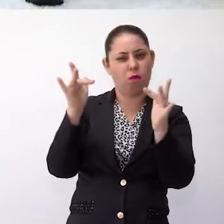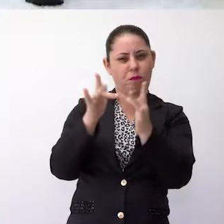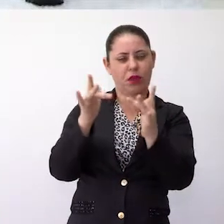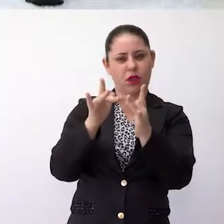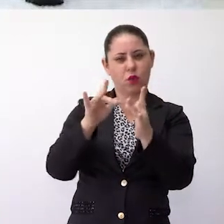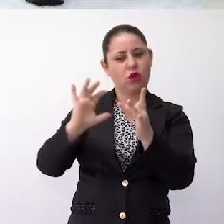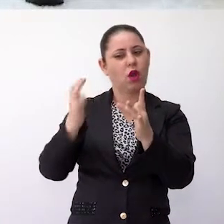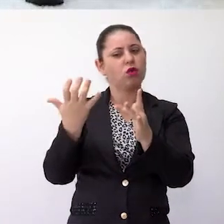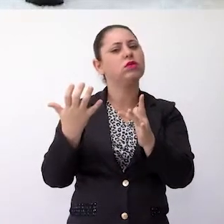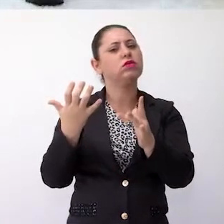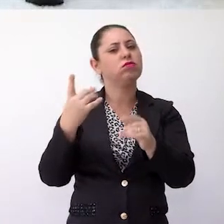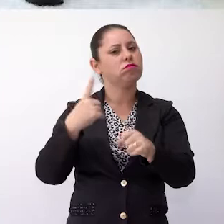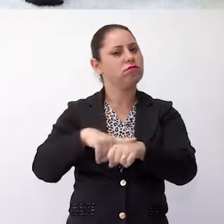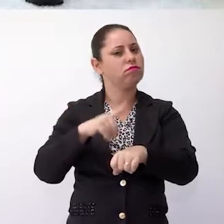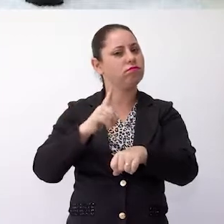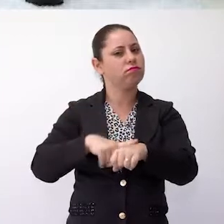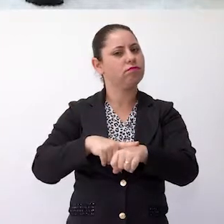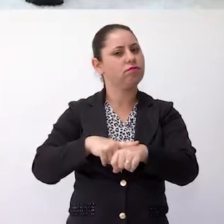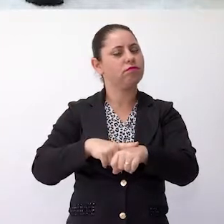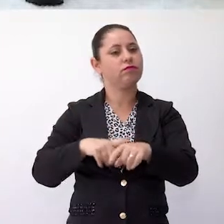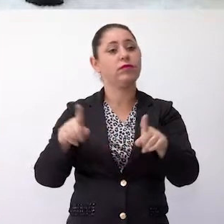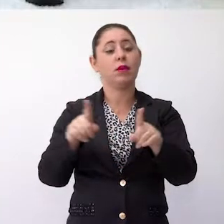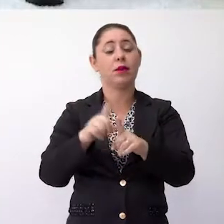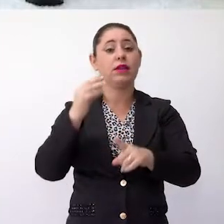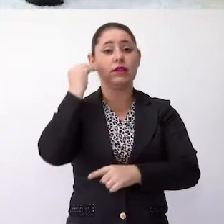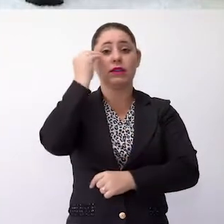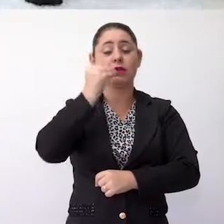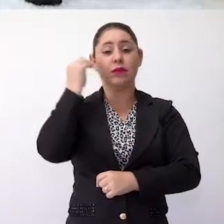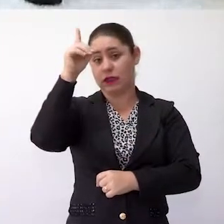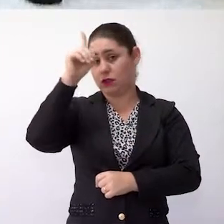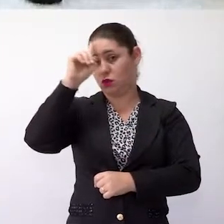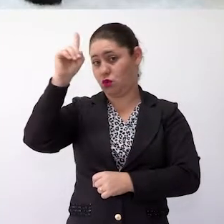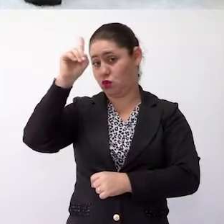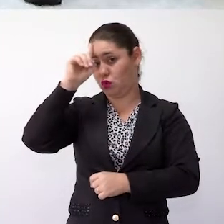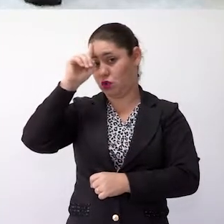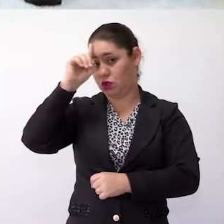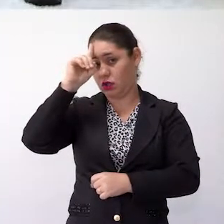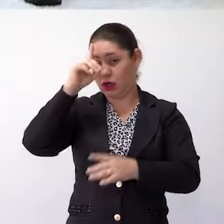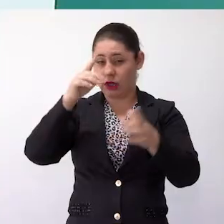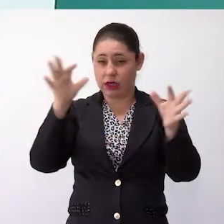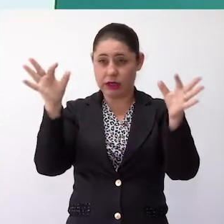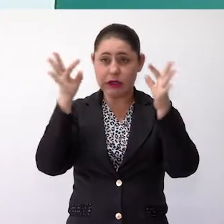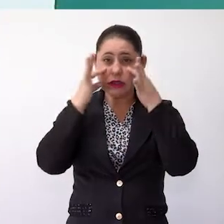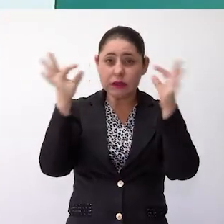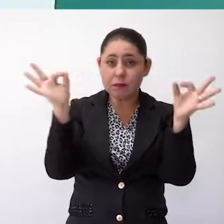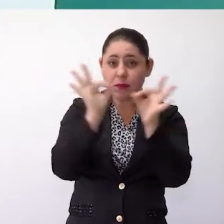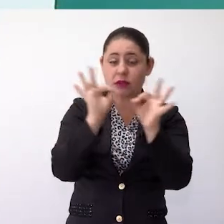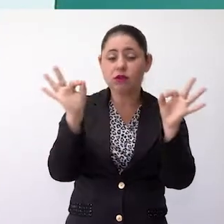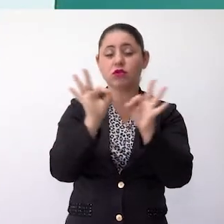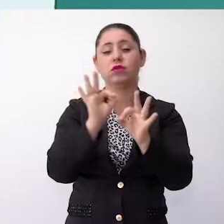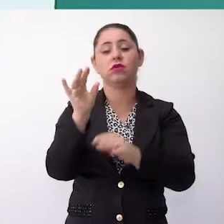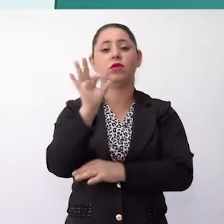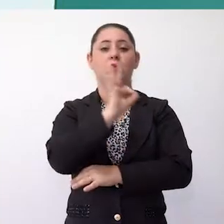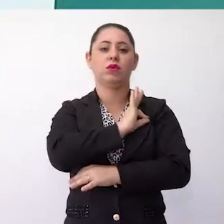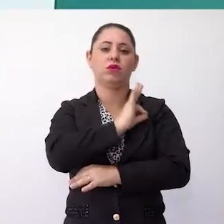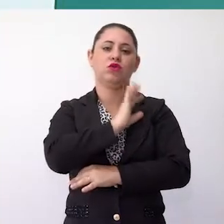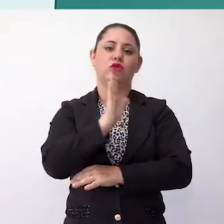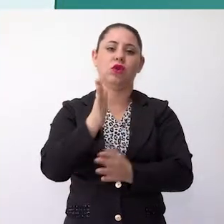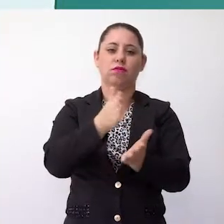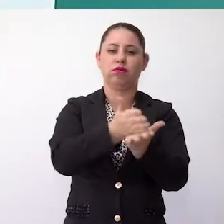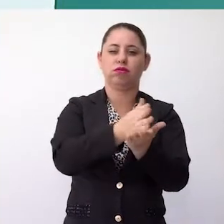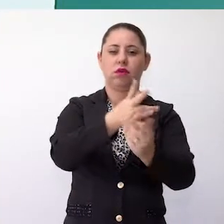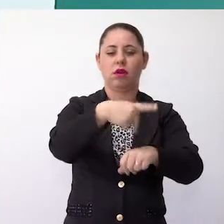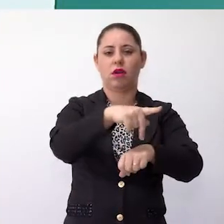está acontecendo no momento. E a experiência do dia a dia, né? A expertise do policial que já está ali na fronteira,